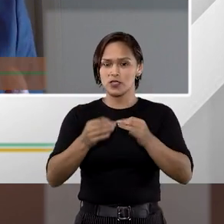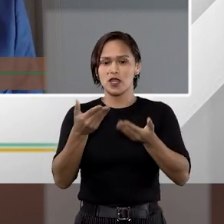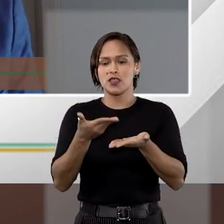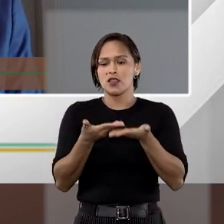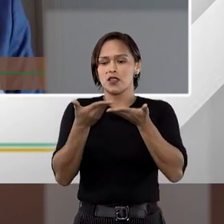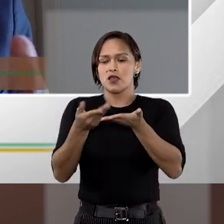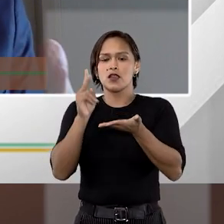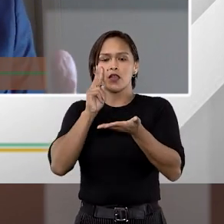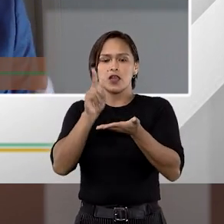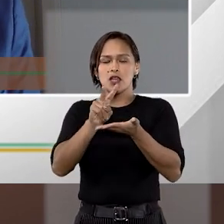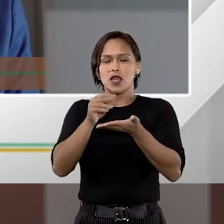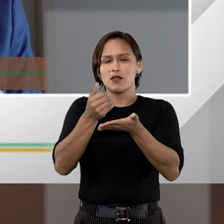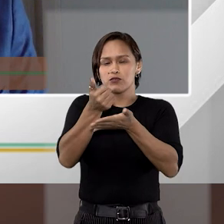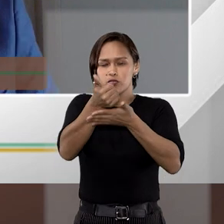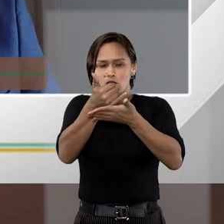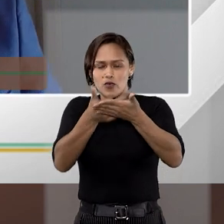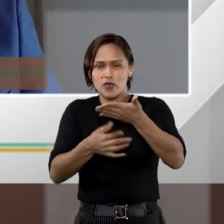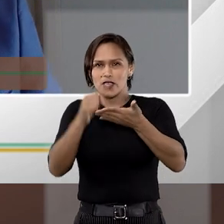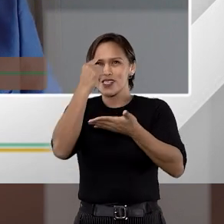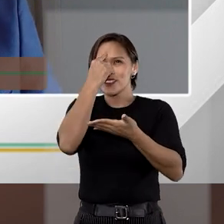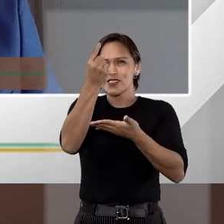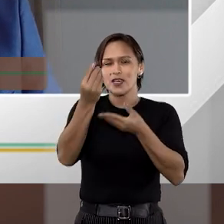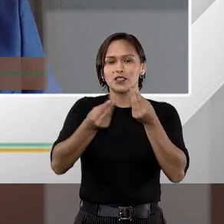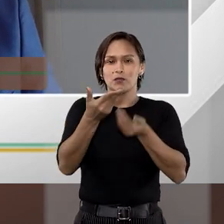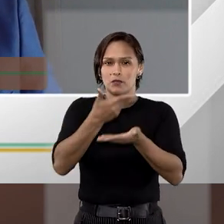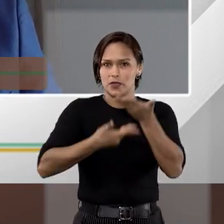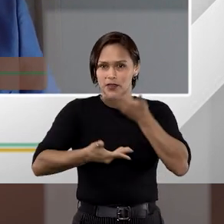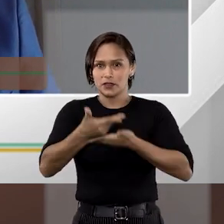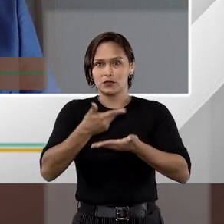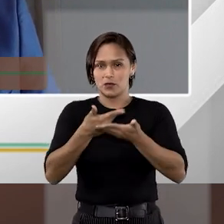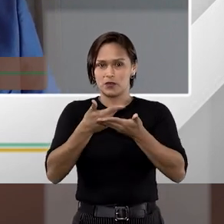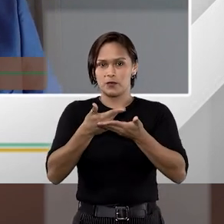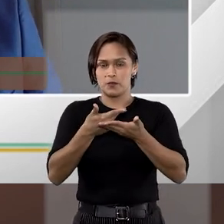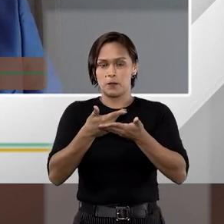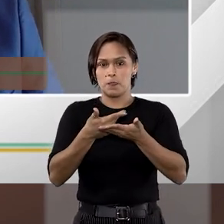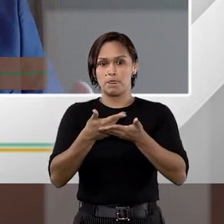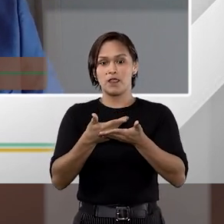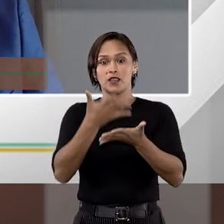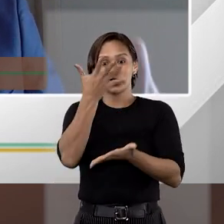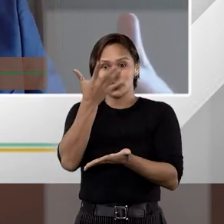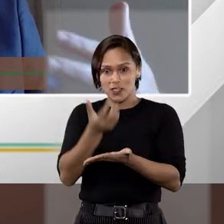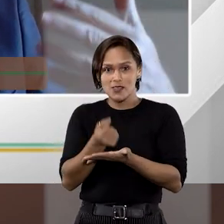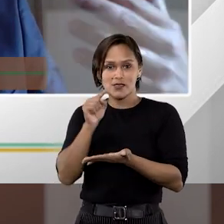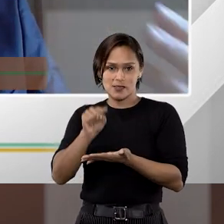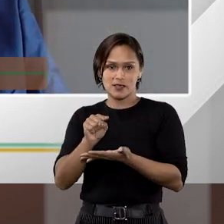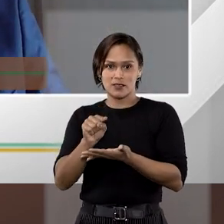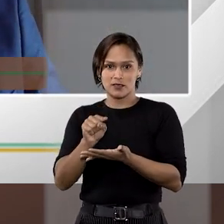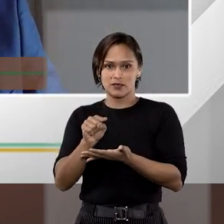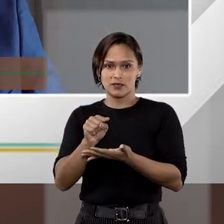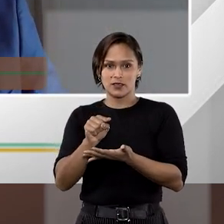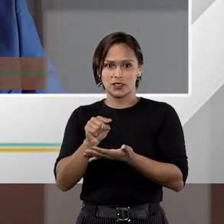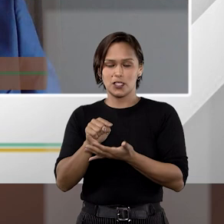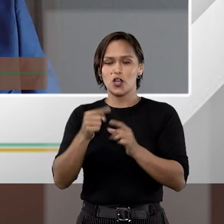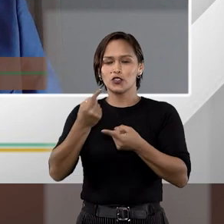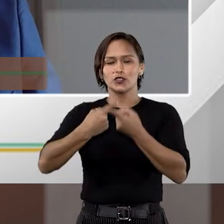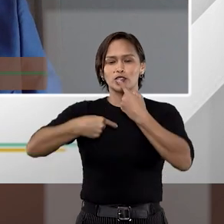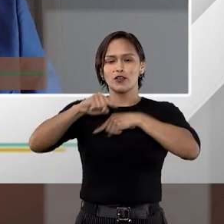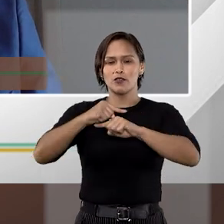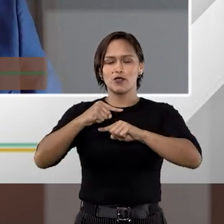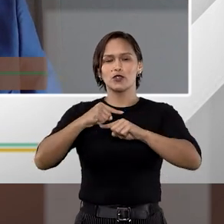ele passa o Inter Passa muito por essa ideia de participação né de adesão né de